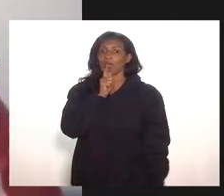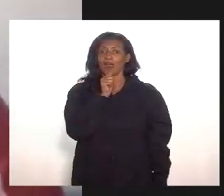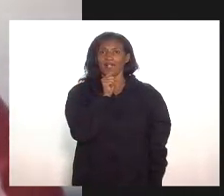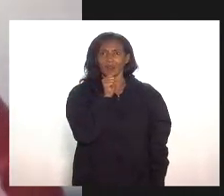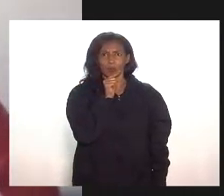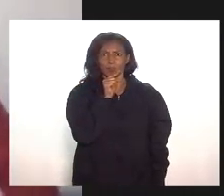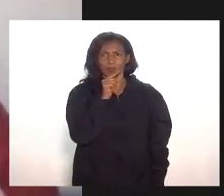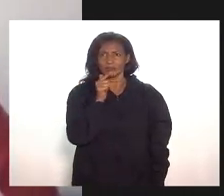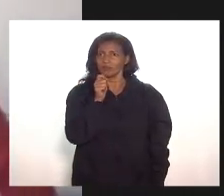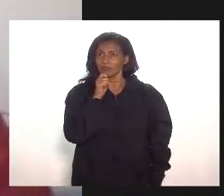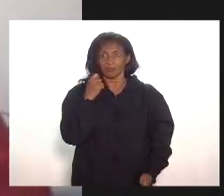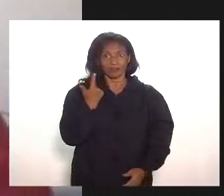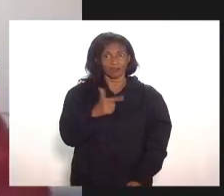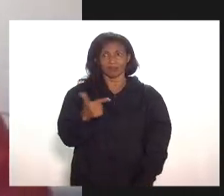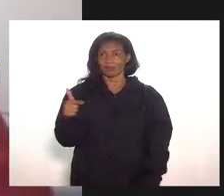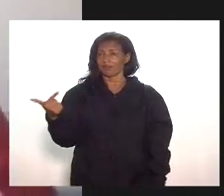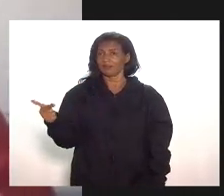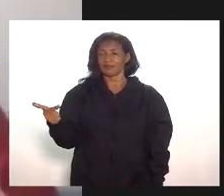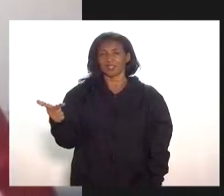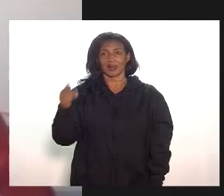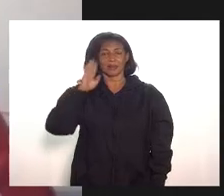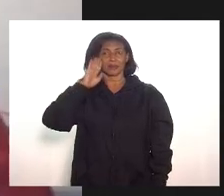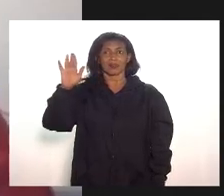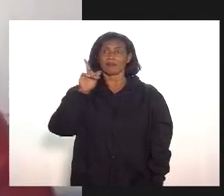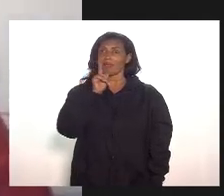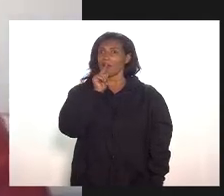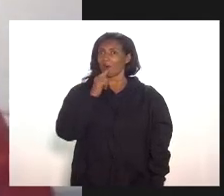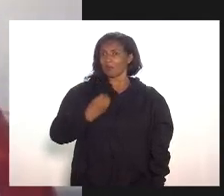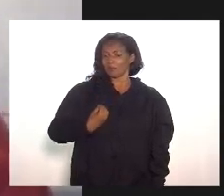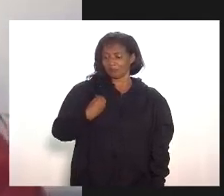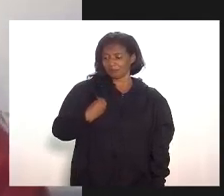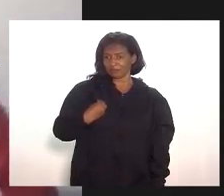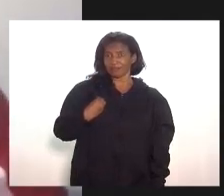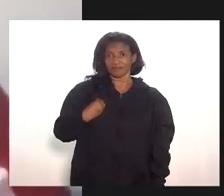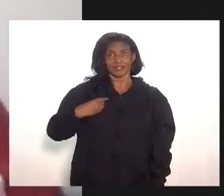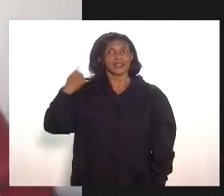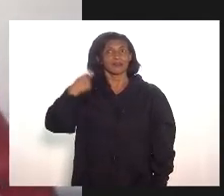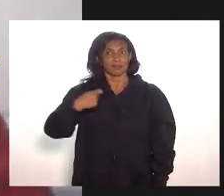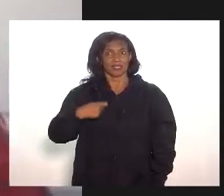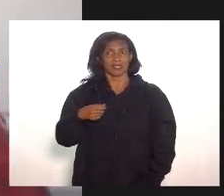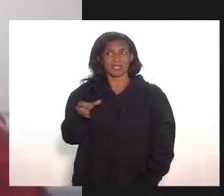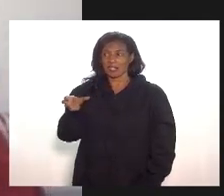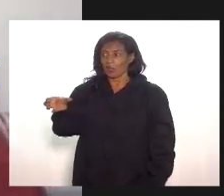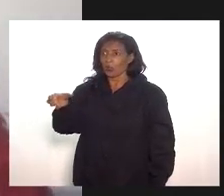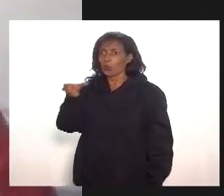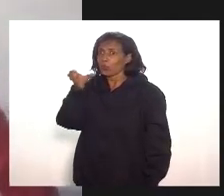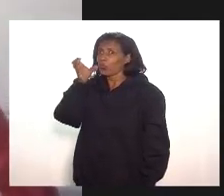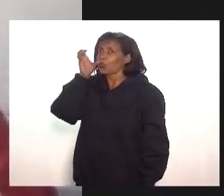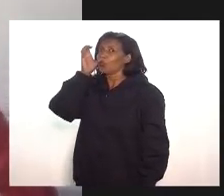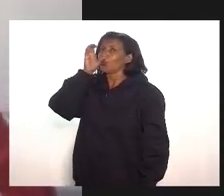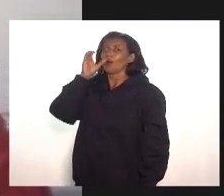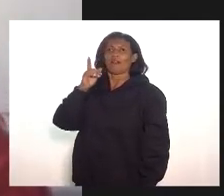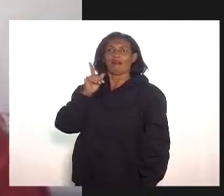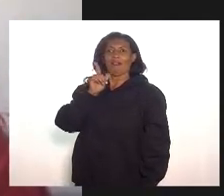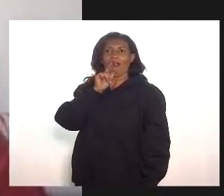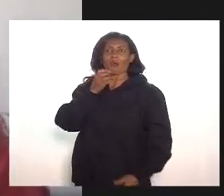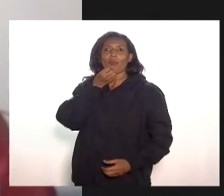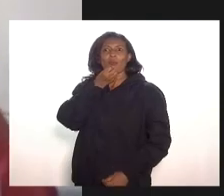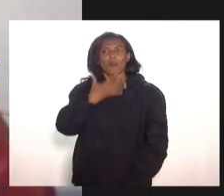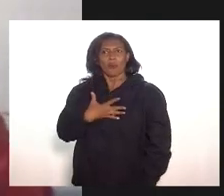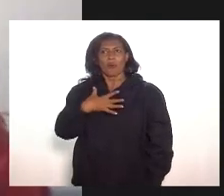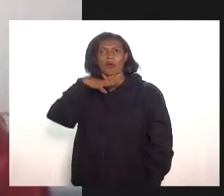água. Algo que é essencial não só para a vida da pessoa, porque ela precisa beber uma água boa, uma água que não